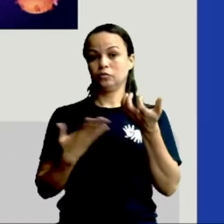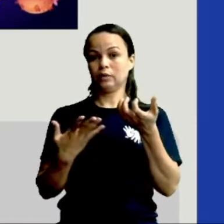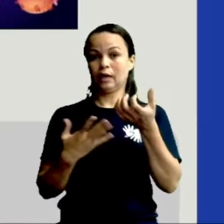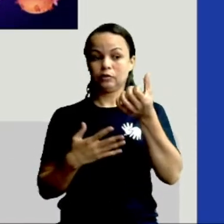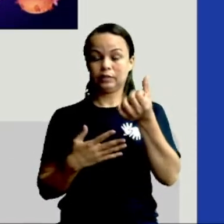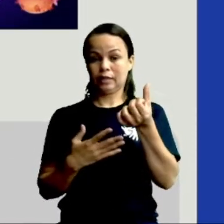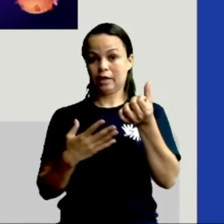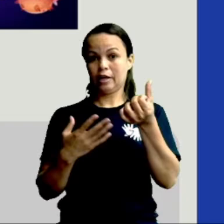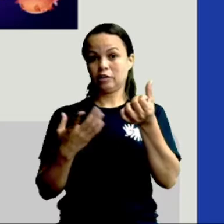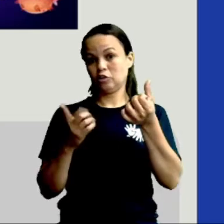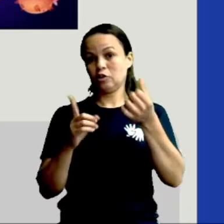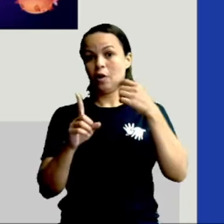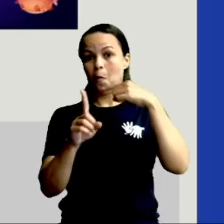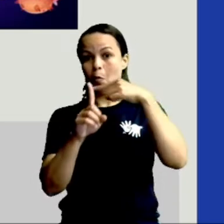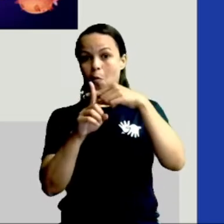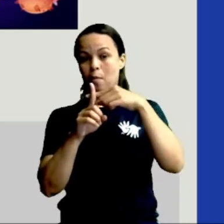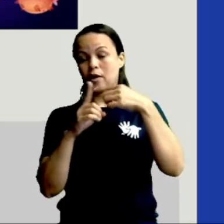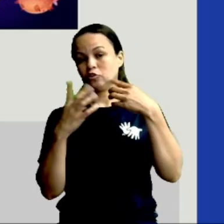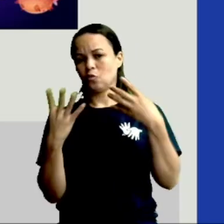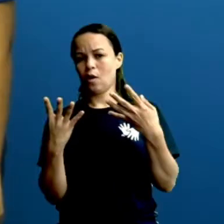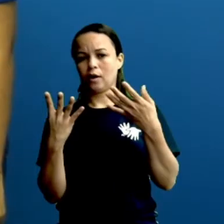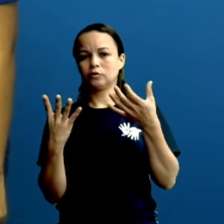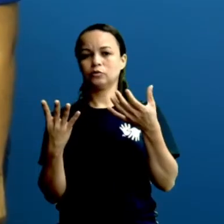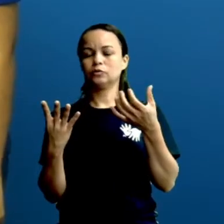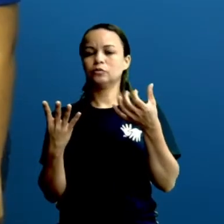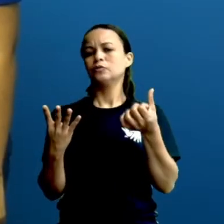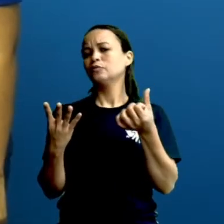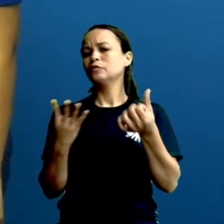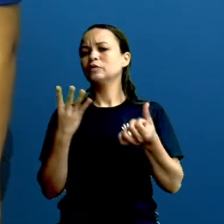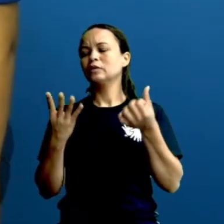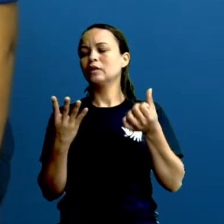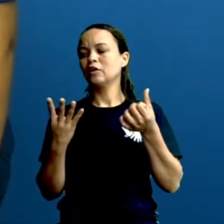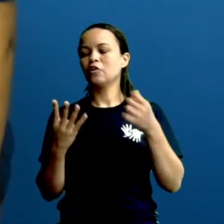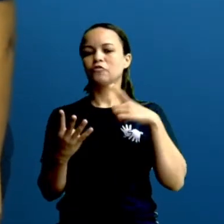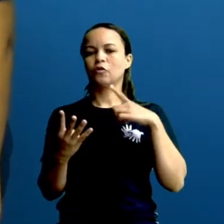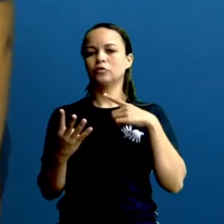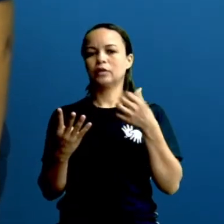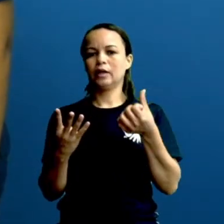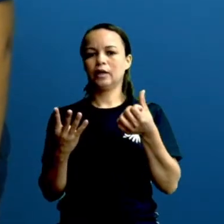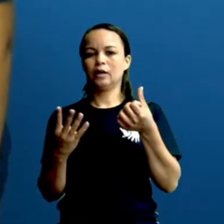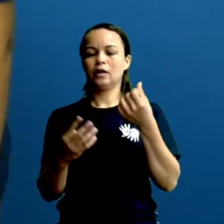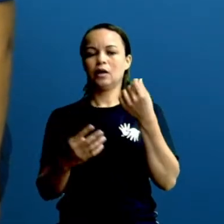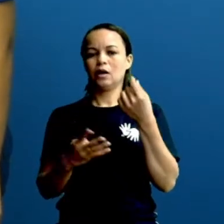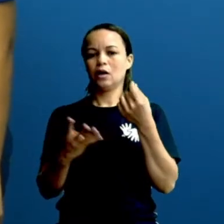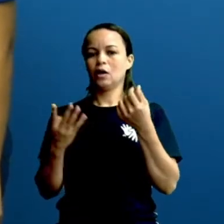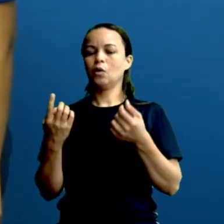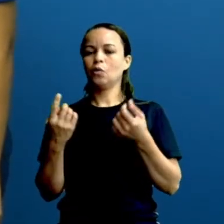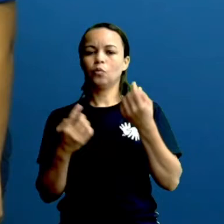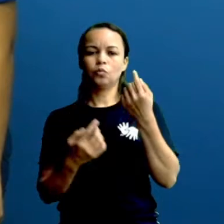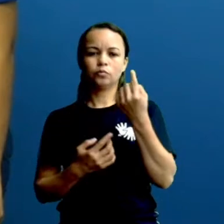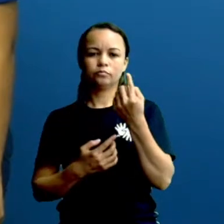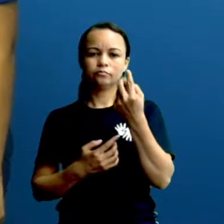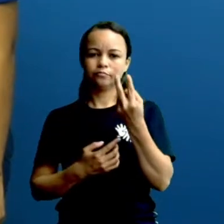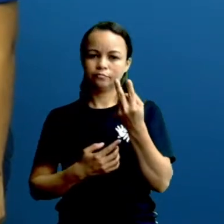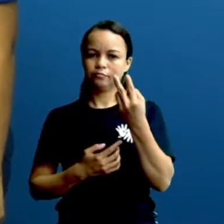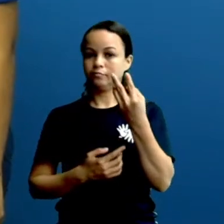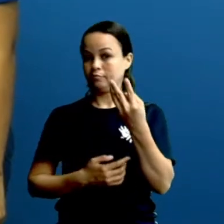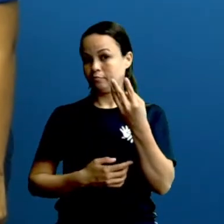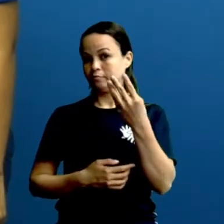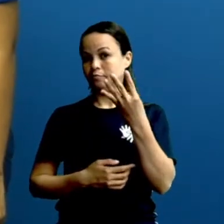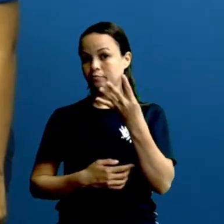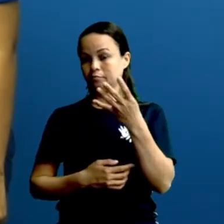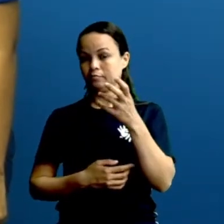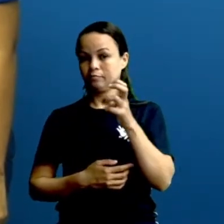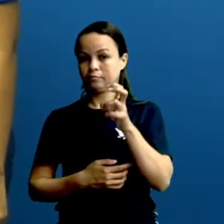Juntei os 6 peixinhos com os 4 peixinhos, e aí eu vou ter 1, 2, 3,